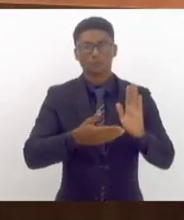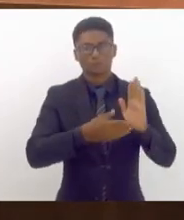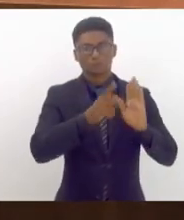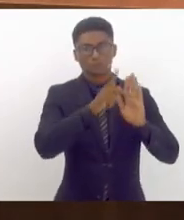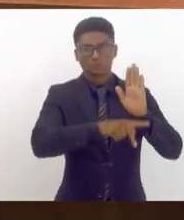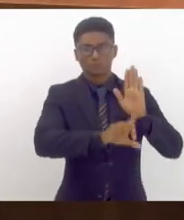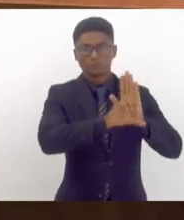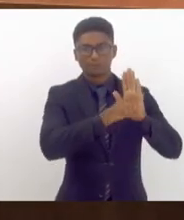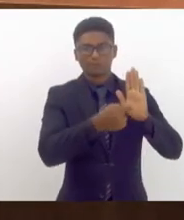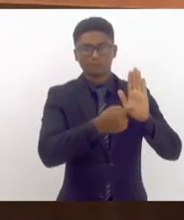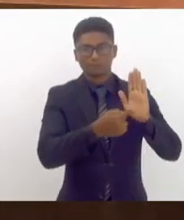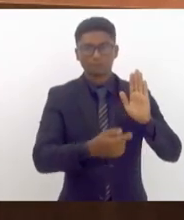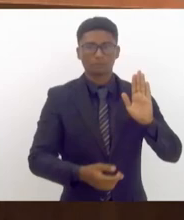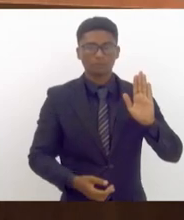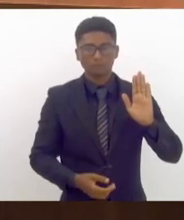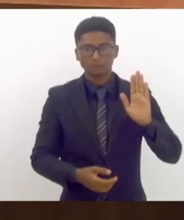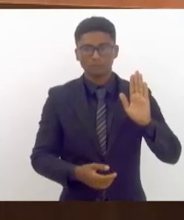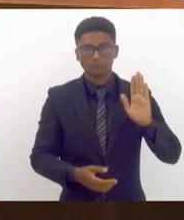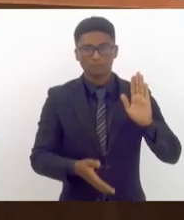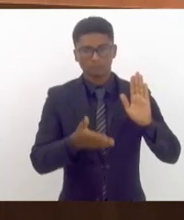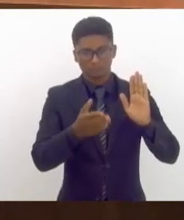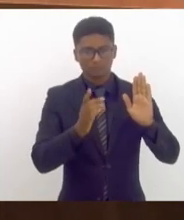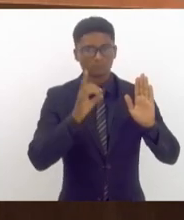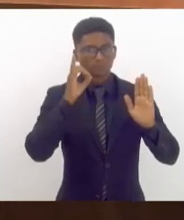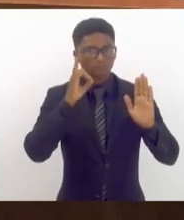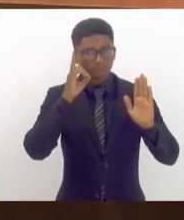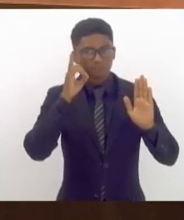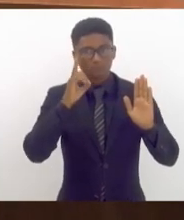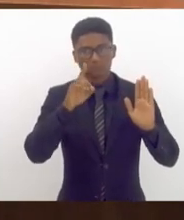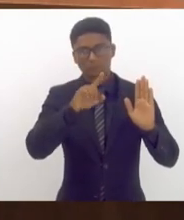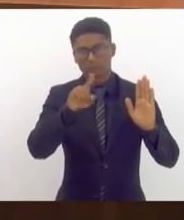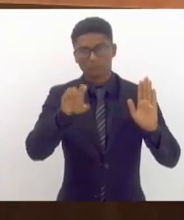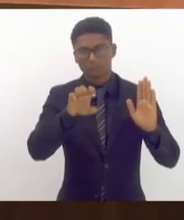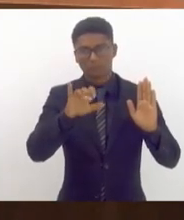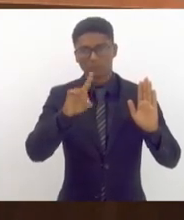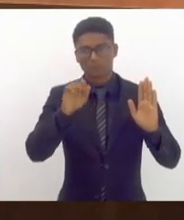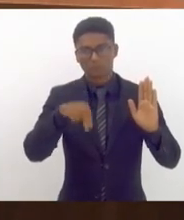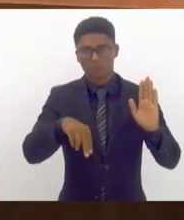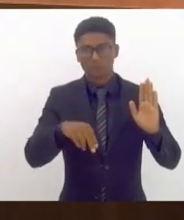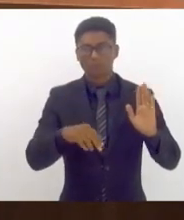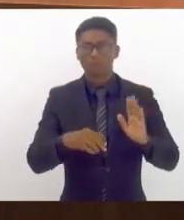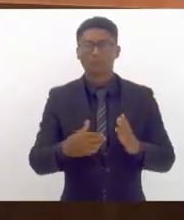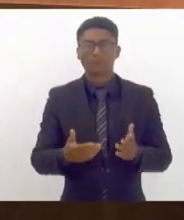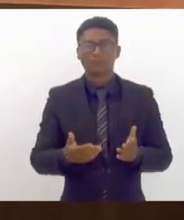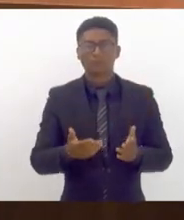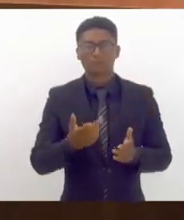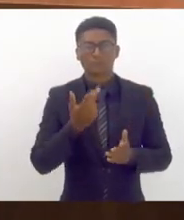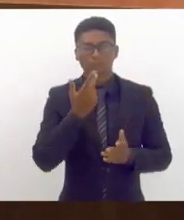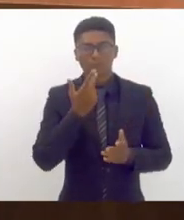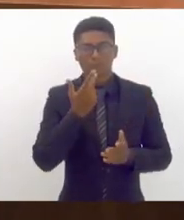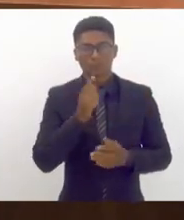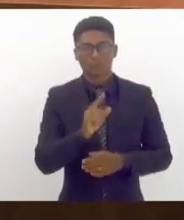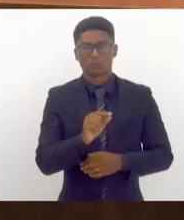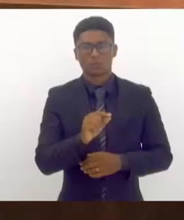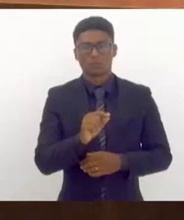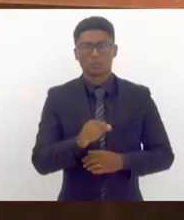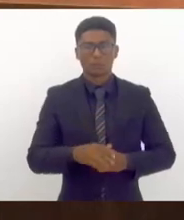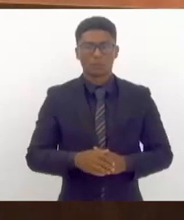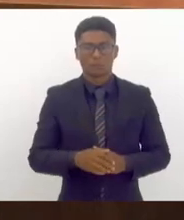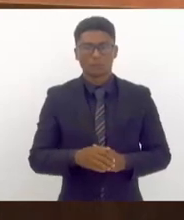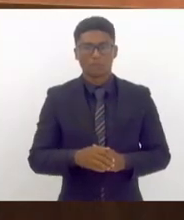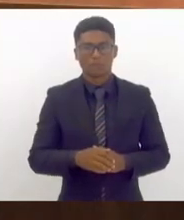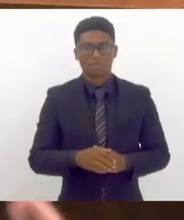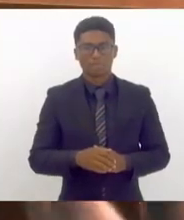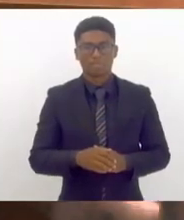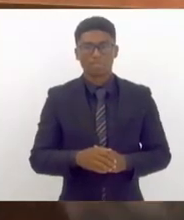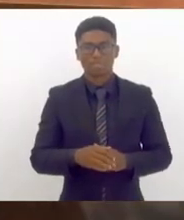da vibrante e atenta deputada Zeidan, dizendo o seguinte, deputado Anderson, na regulamentação,